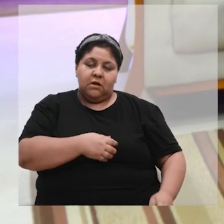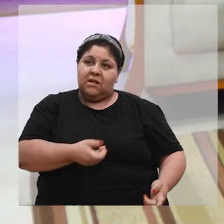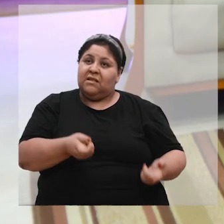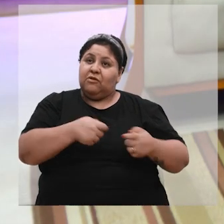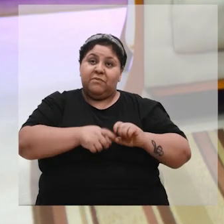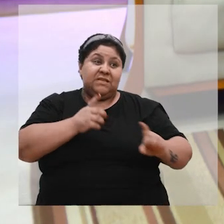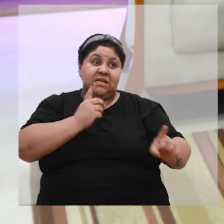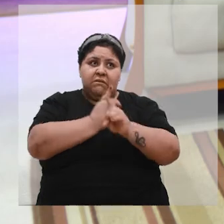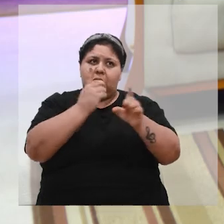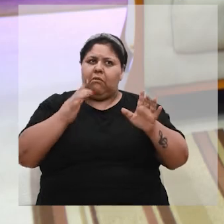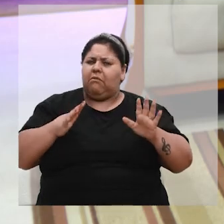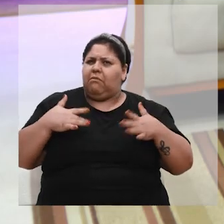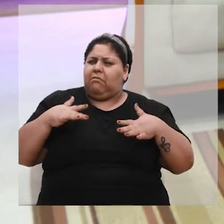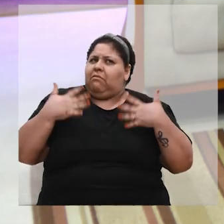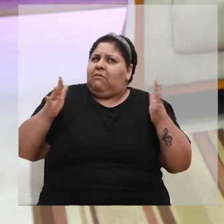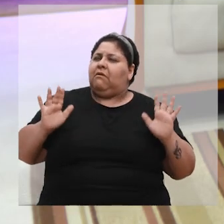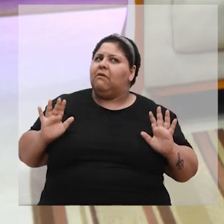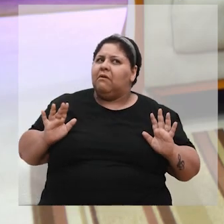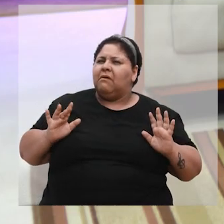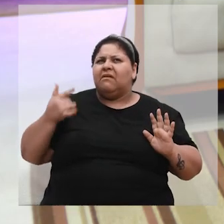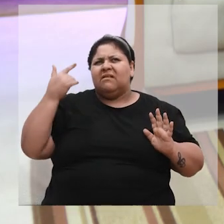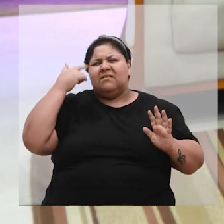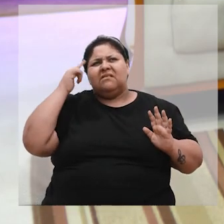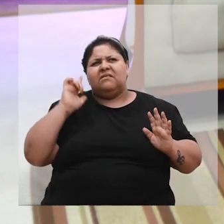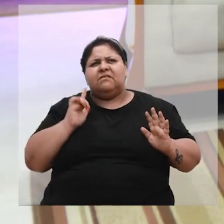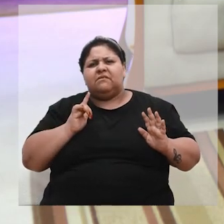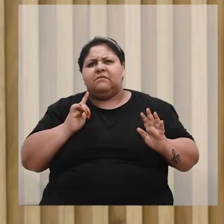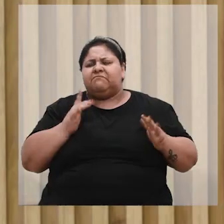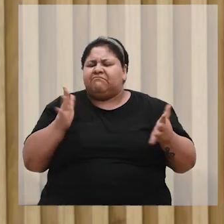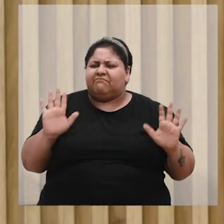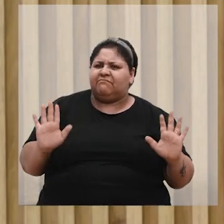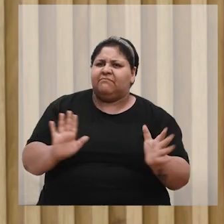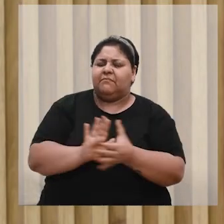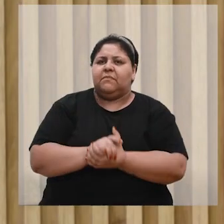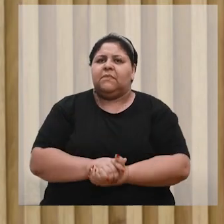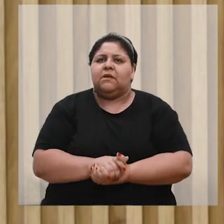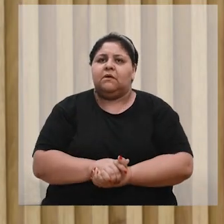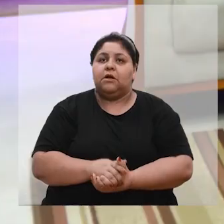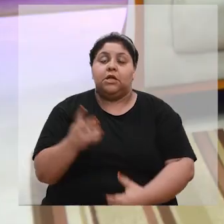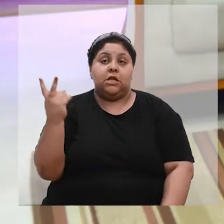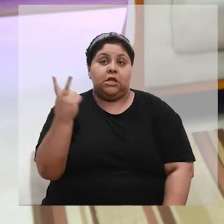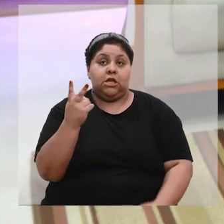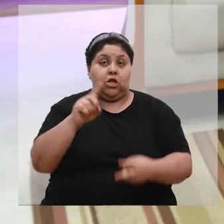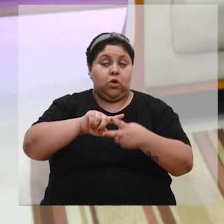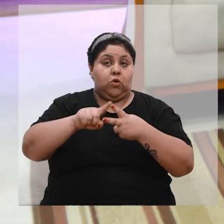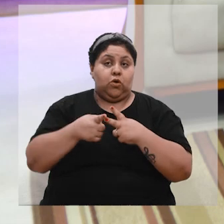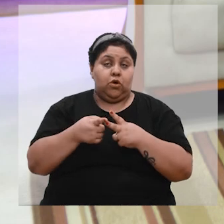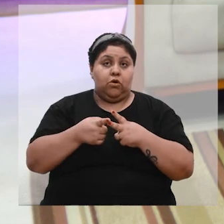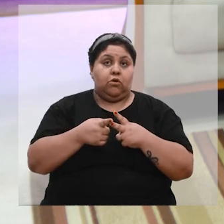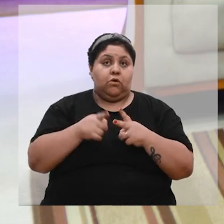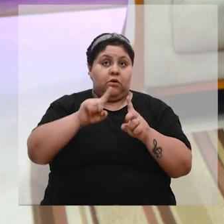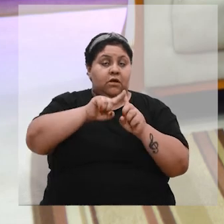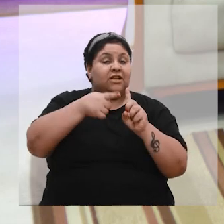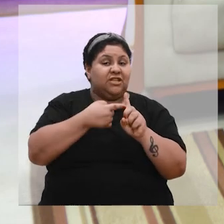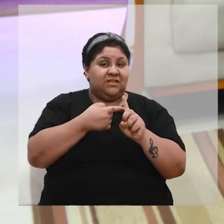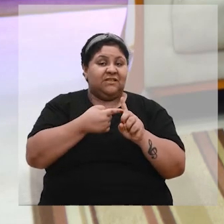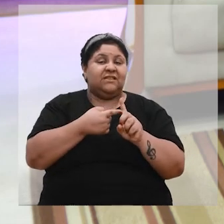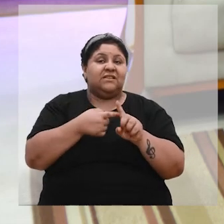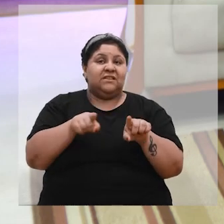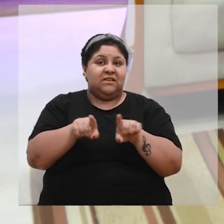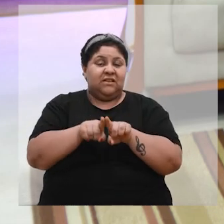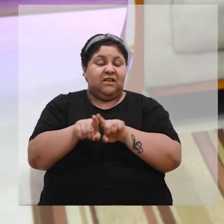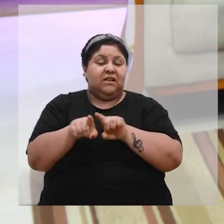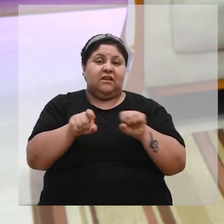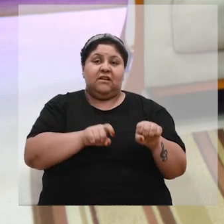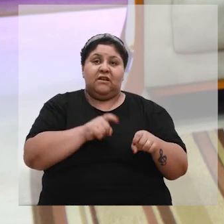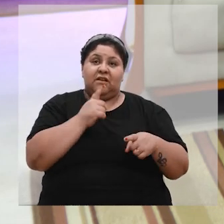precisei fazer nenhum exame, né? Fiquei assim, meio stand-by, mas eu fiquei pensando, será que não... Então, tem 2 fatores, né? A gestação